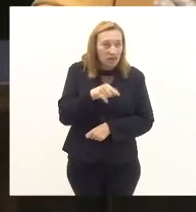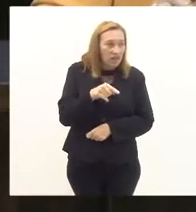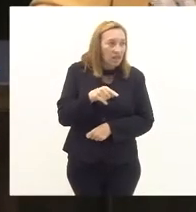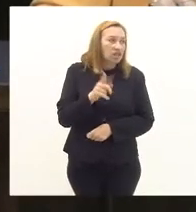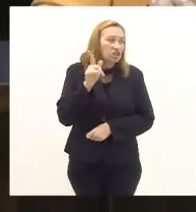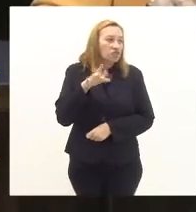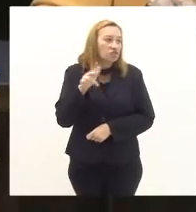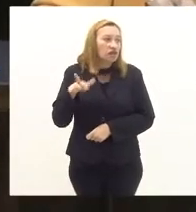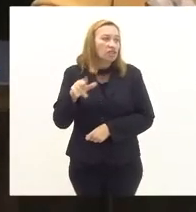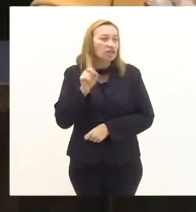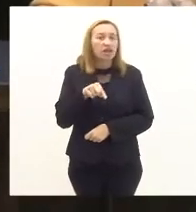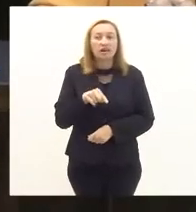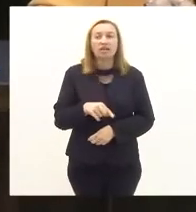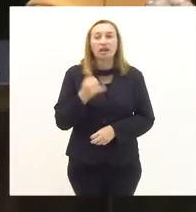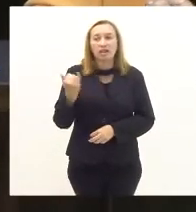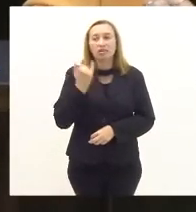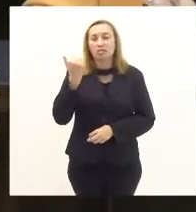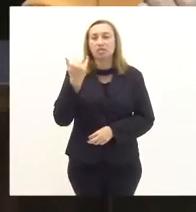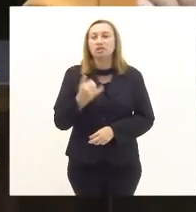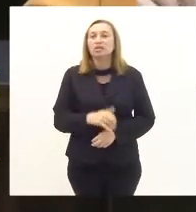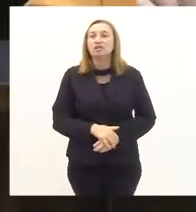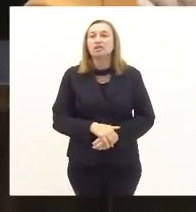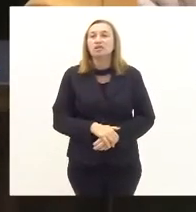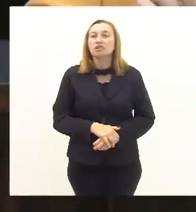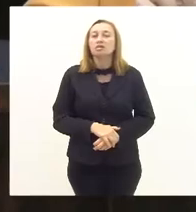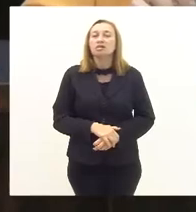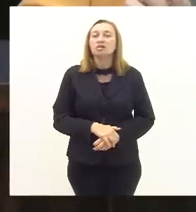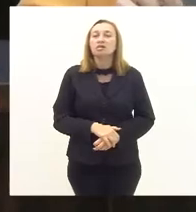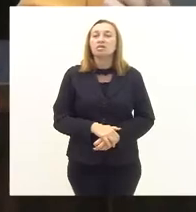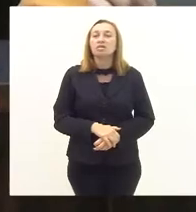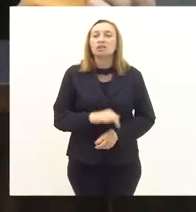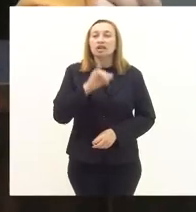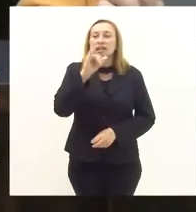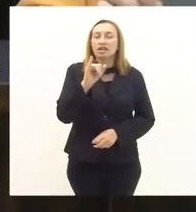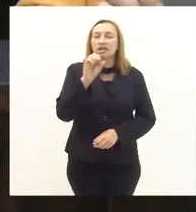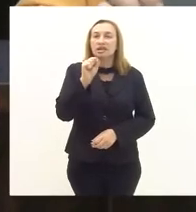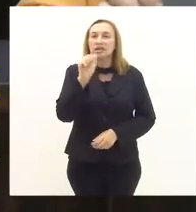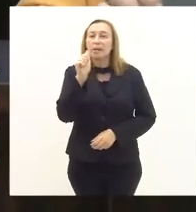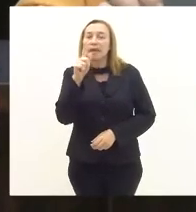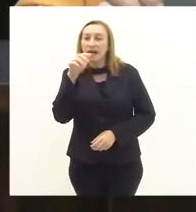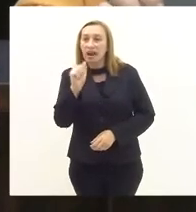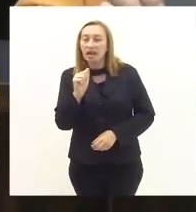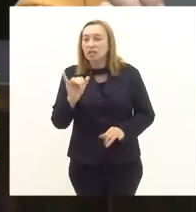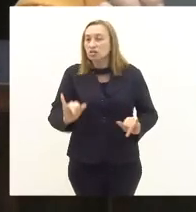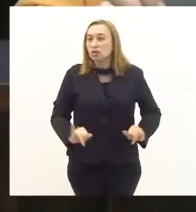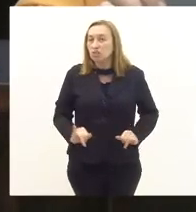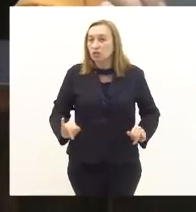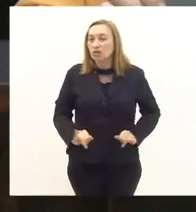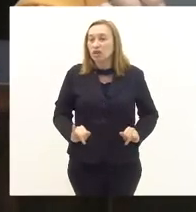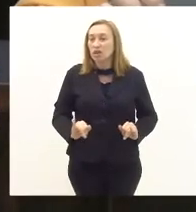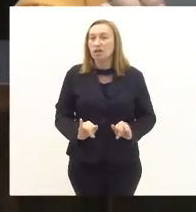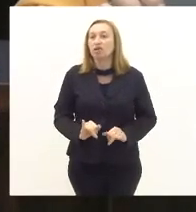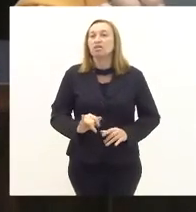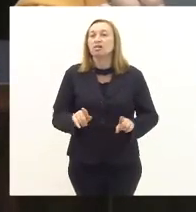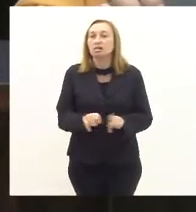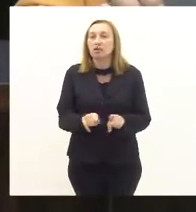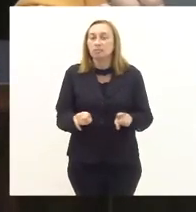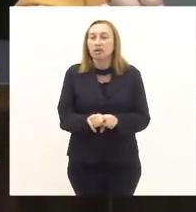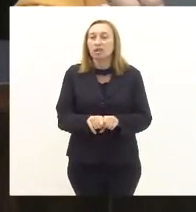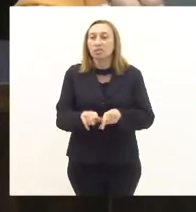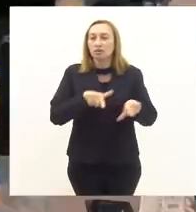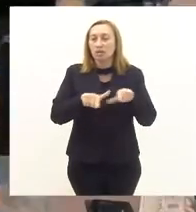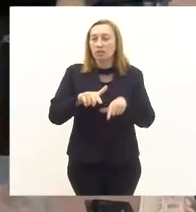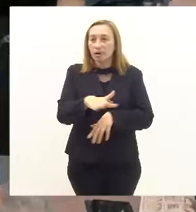Completamente diferente, né? Muito importante. Ouçamos, então, Isabela Barbosa, que sofreu discriminação no ambiente de trabalho.